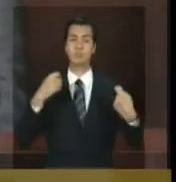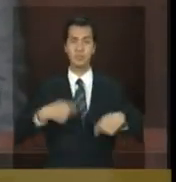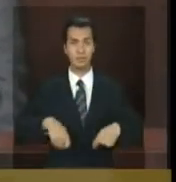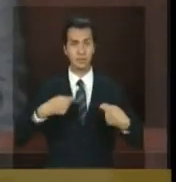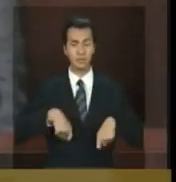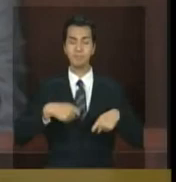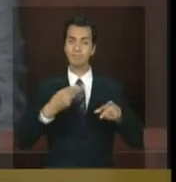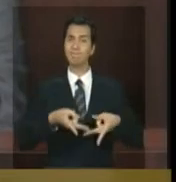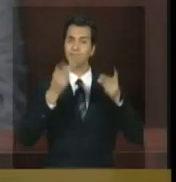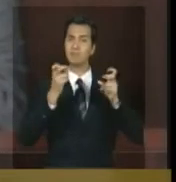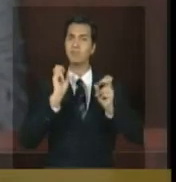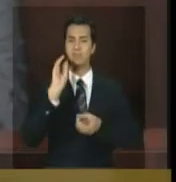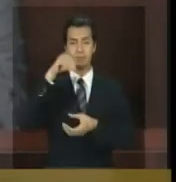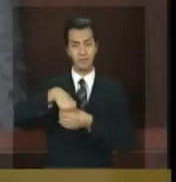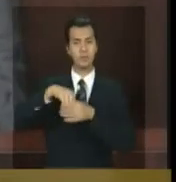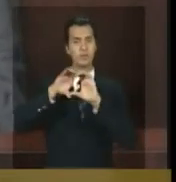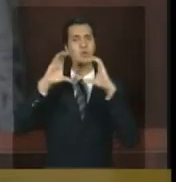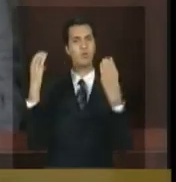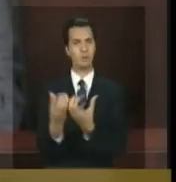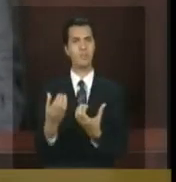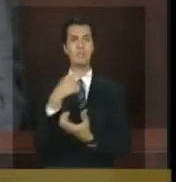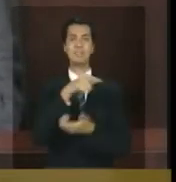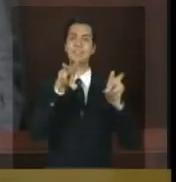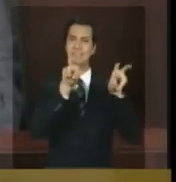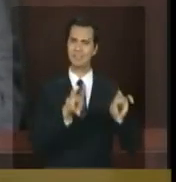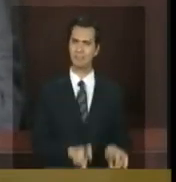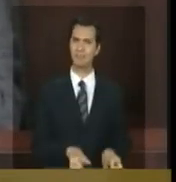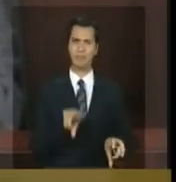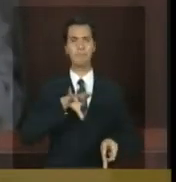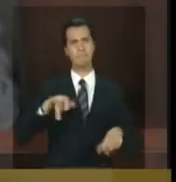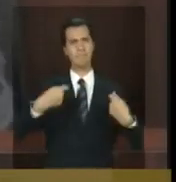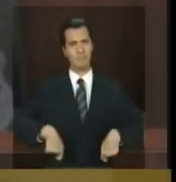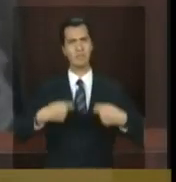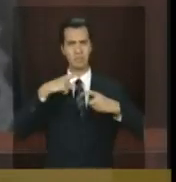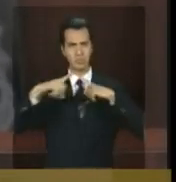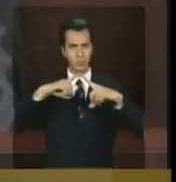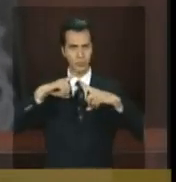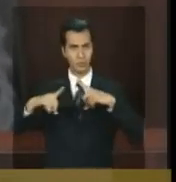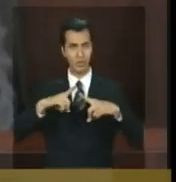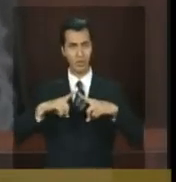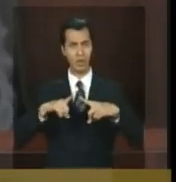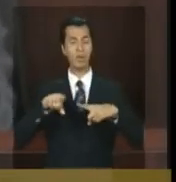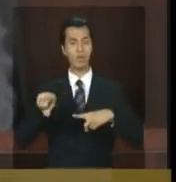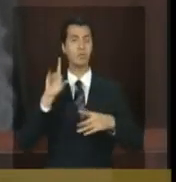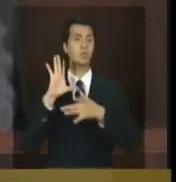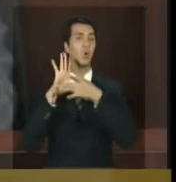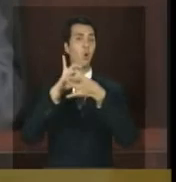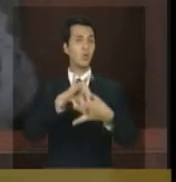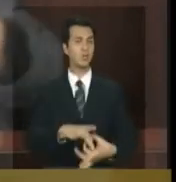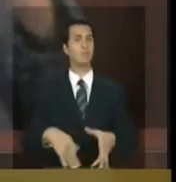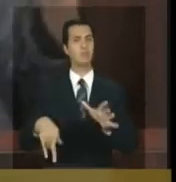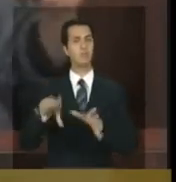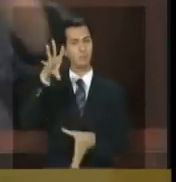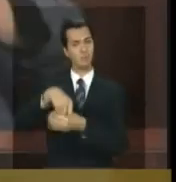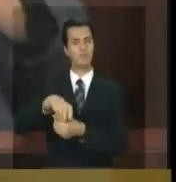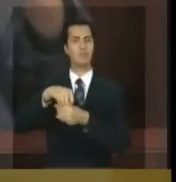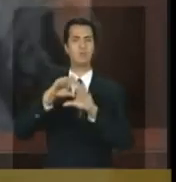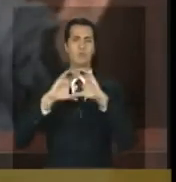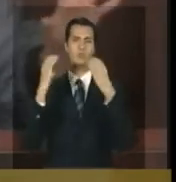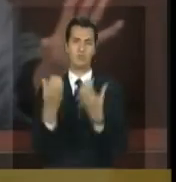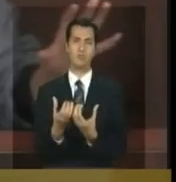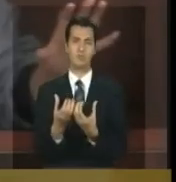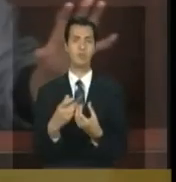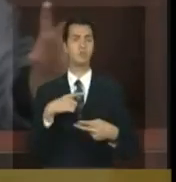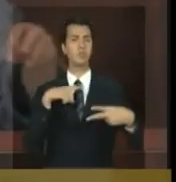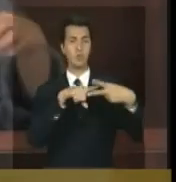chama no coração da conferência. Essa é a motivação da conferência, esse é o contexto que a conferência se coloca, com duas